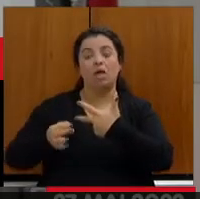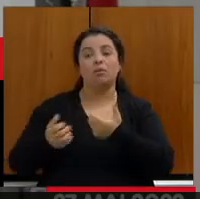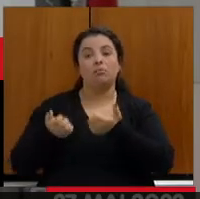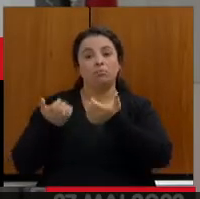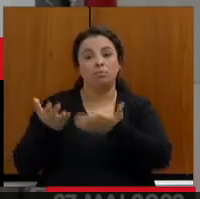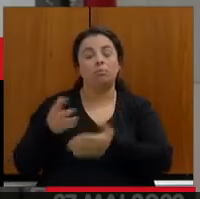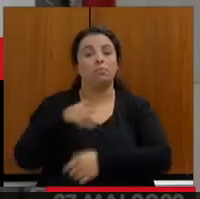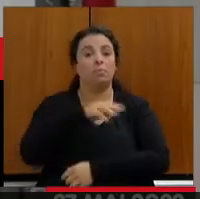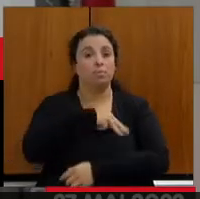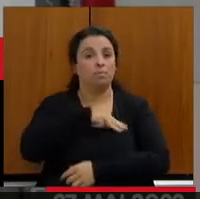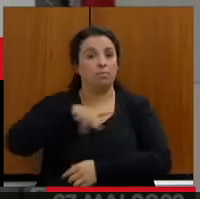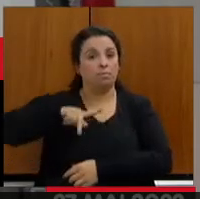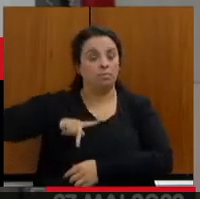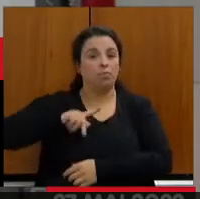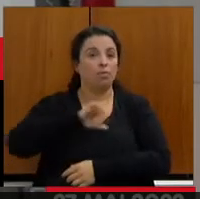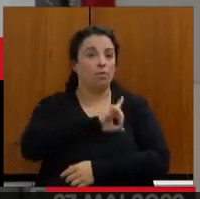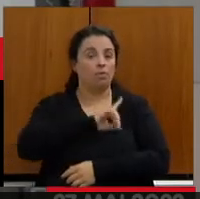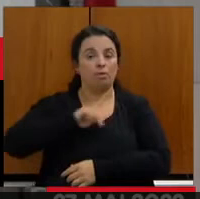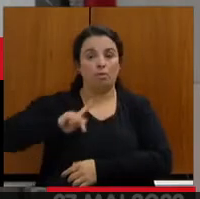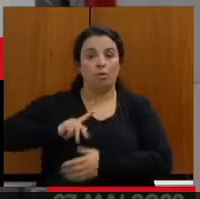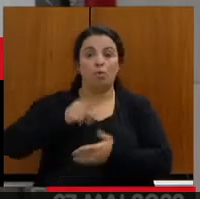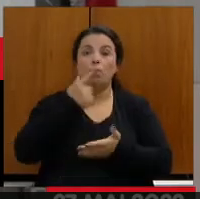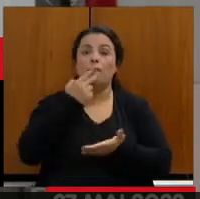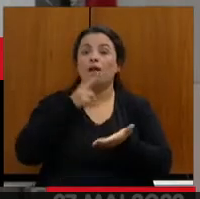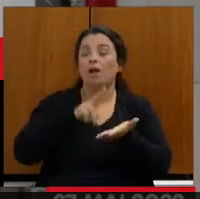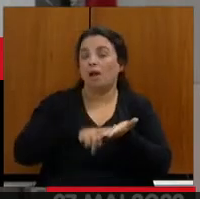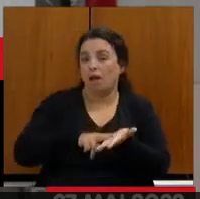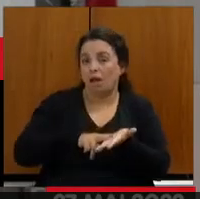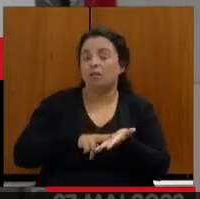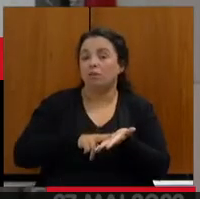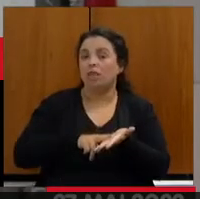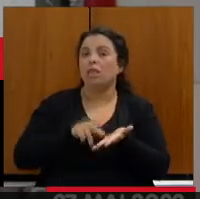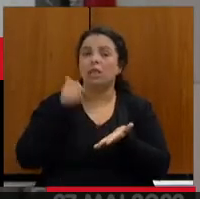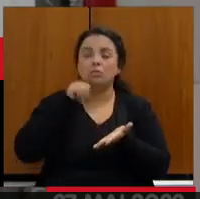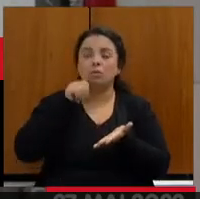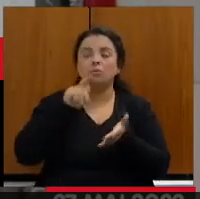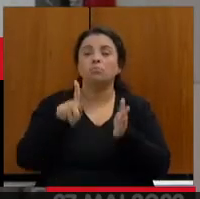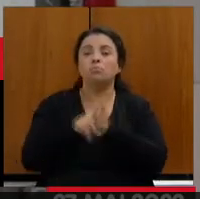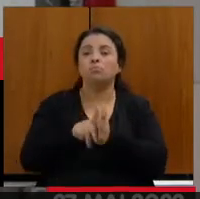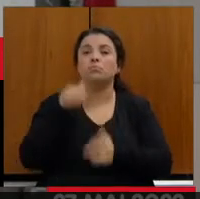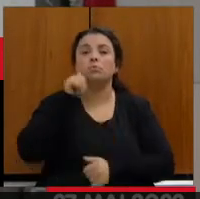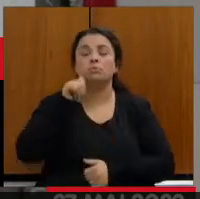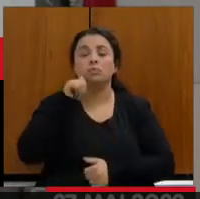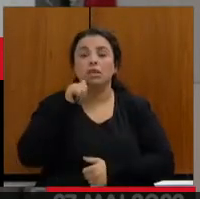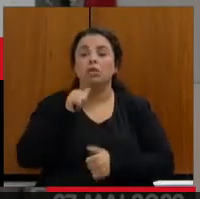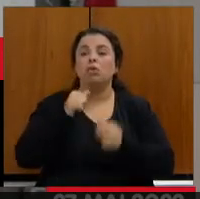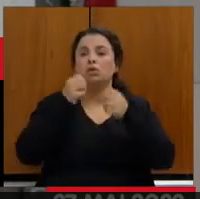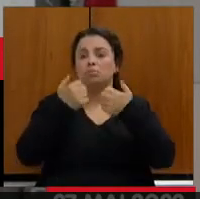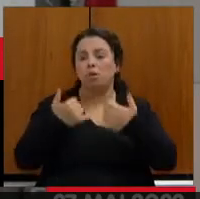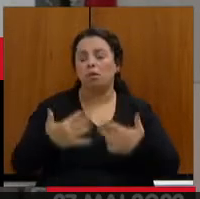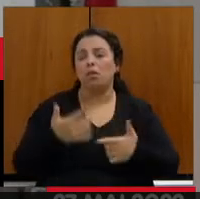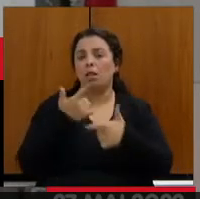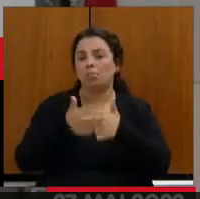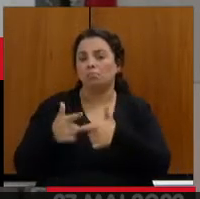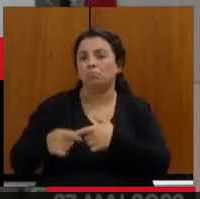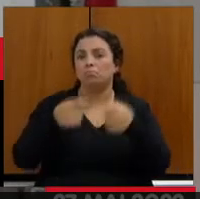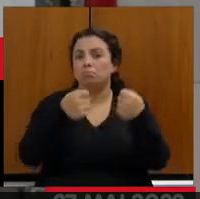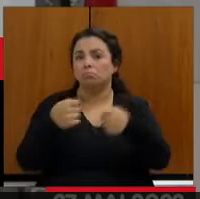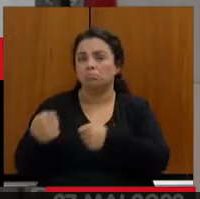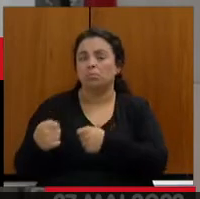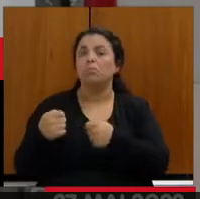carta das mulheres de Minas com algumas das principais problemáticas e demandas das mulheres do nosso Estado